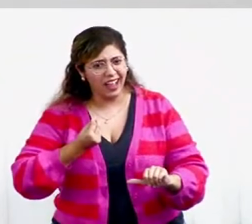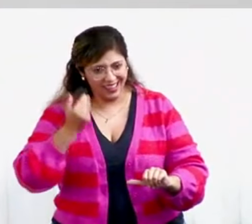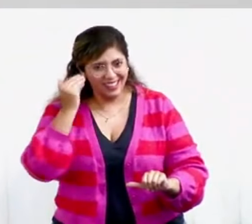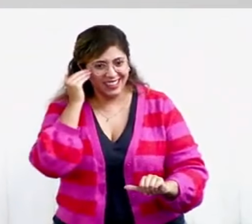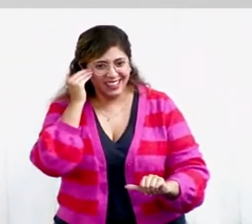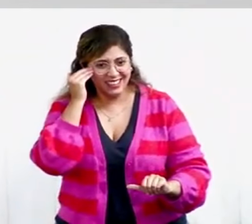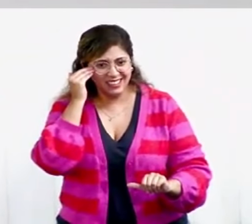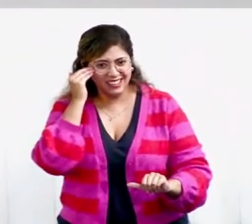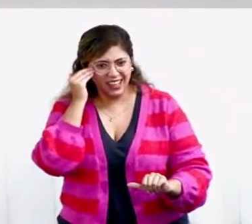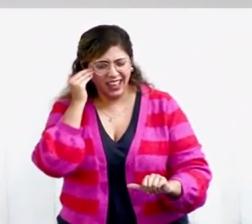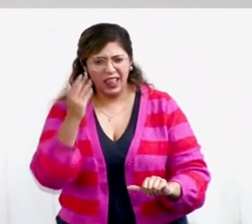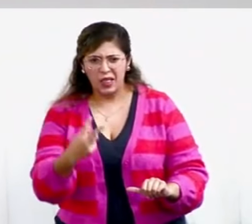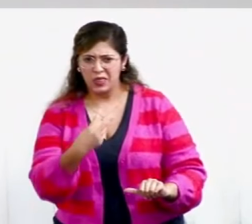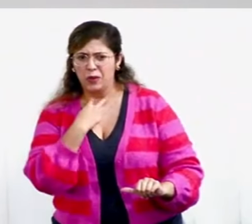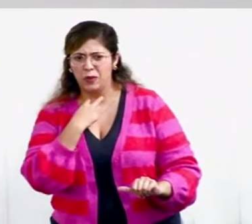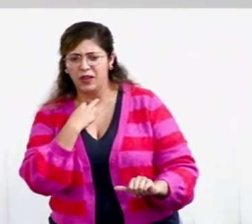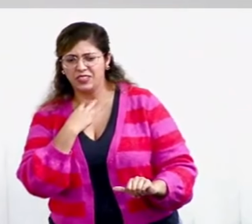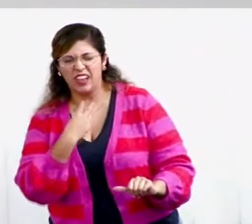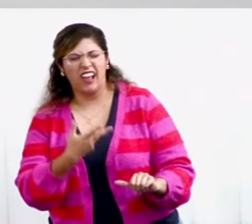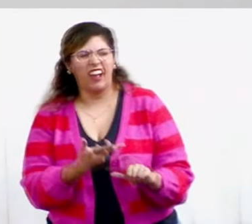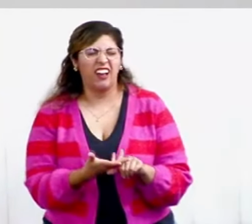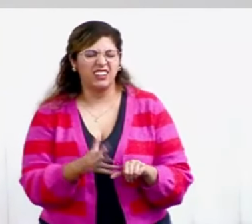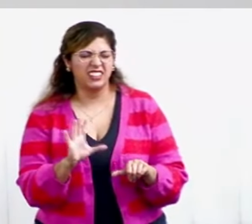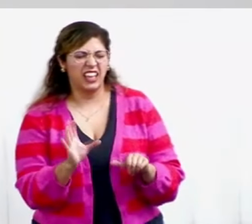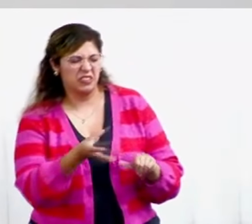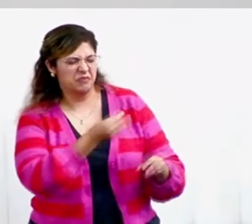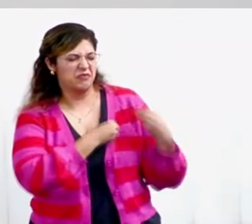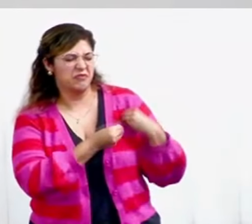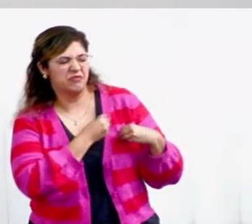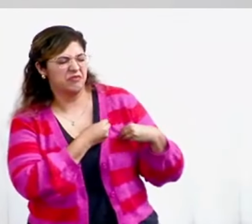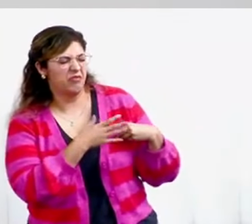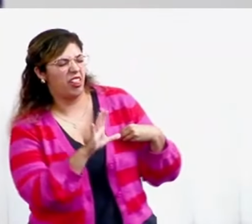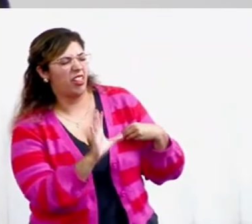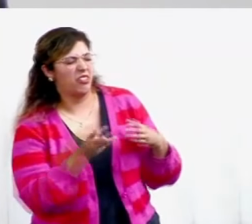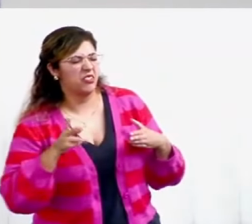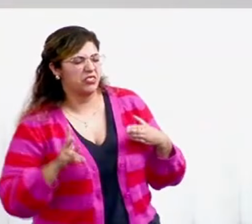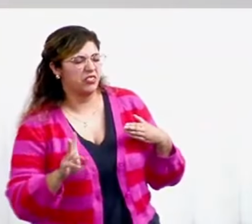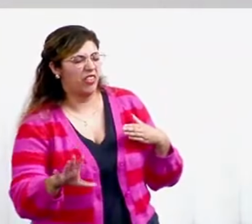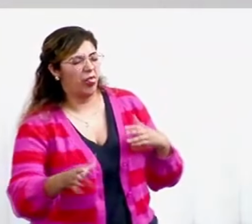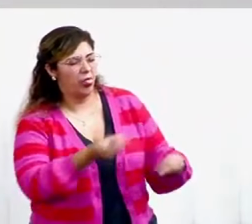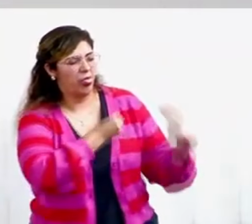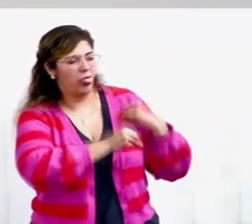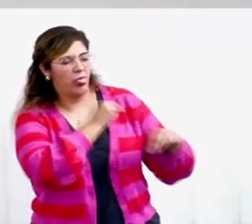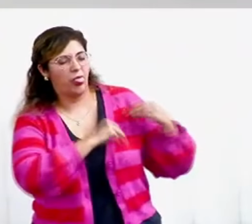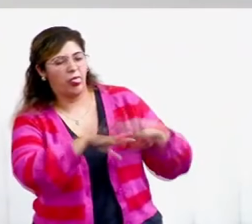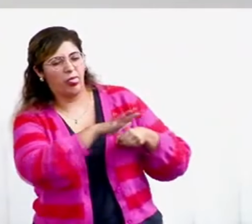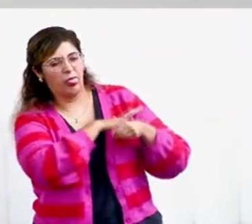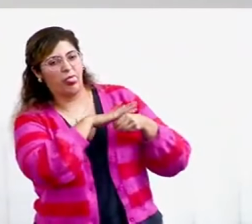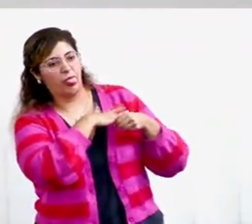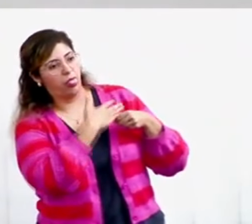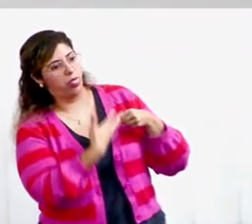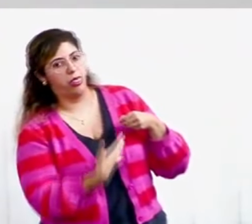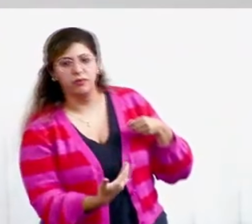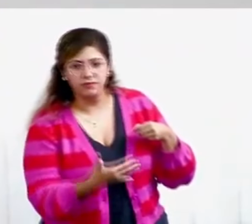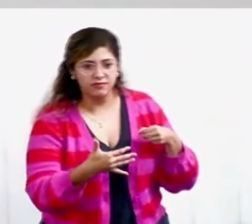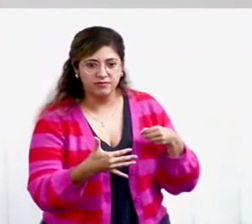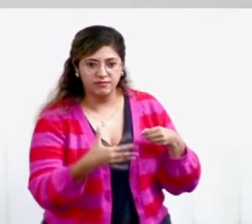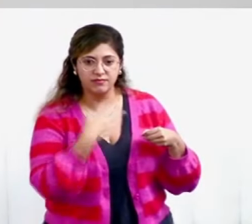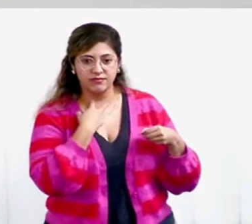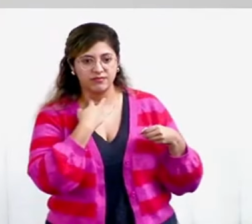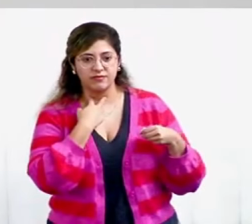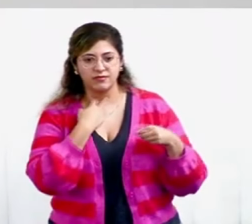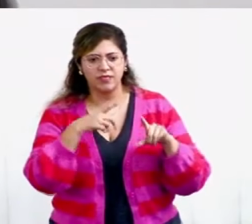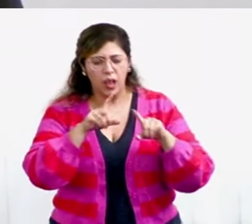vivíamos na sarjeta por conta do nosso pecado, e como nós vivemos hoje mediante uma graça